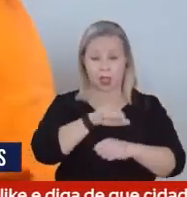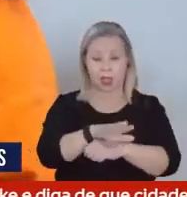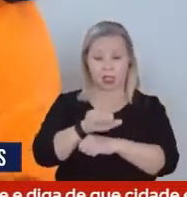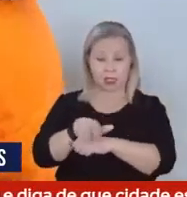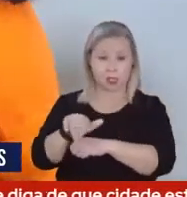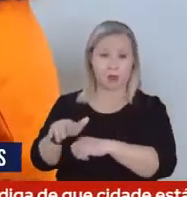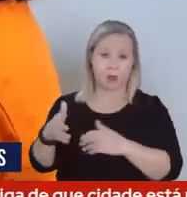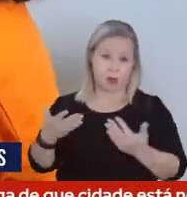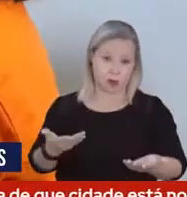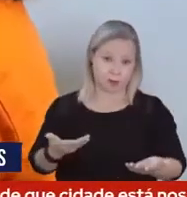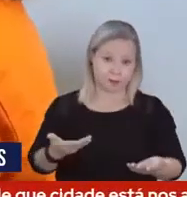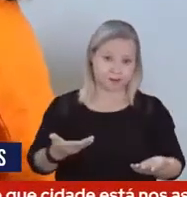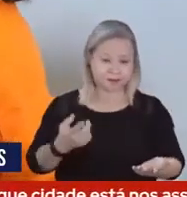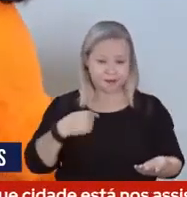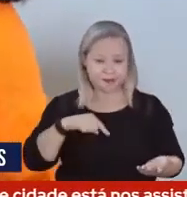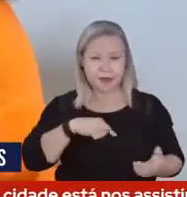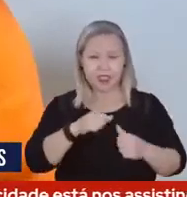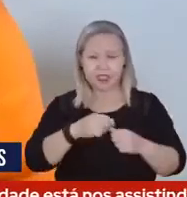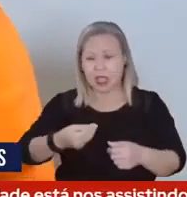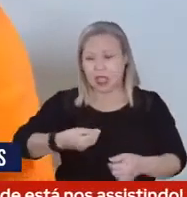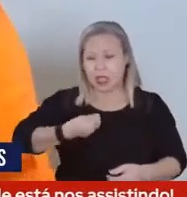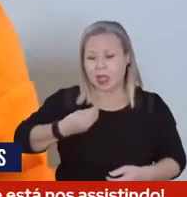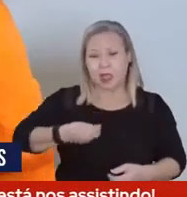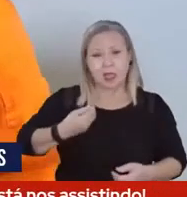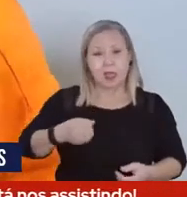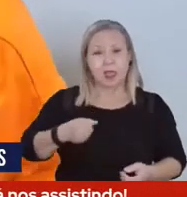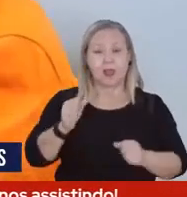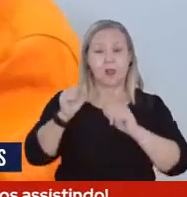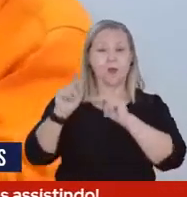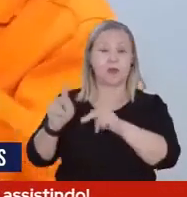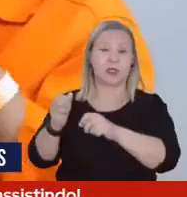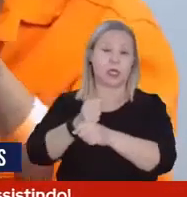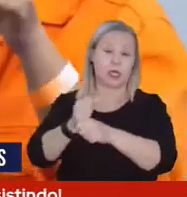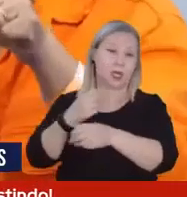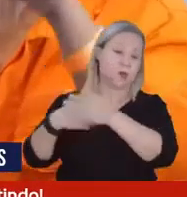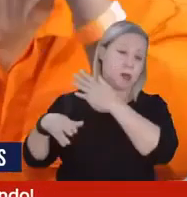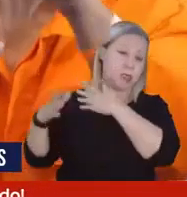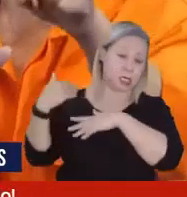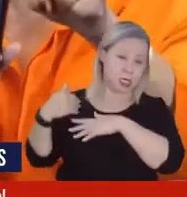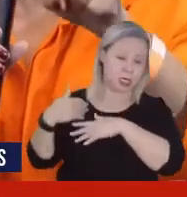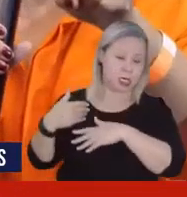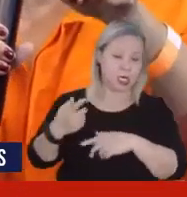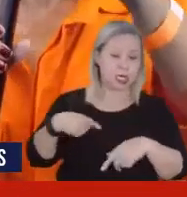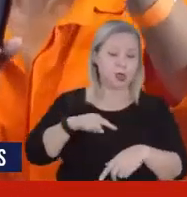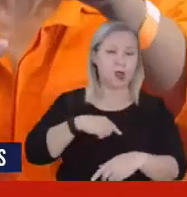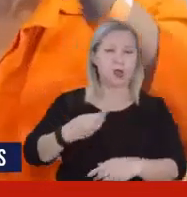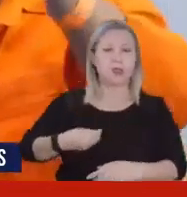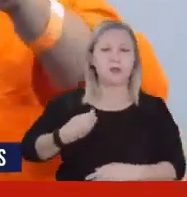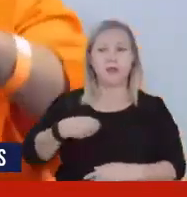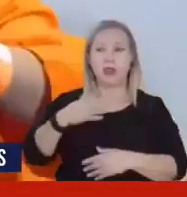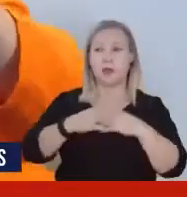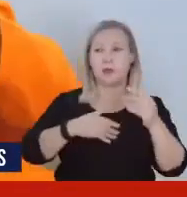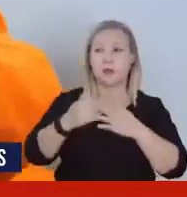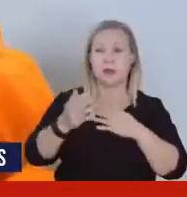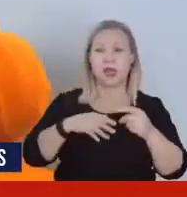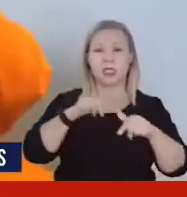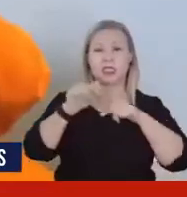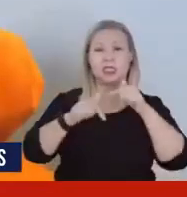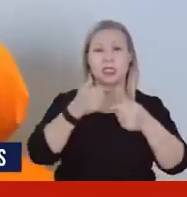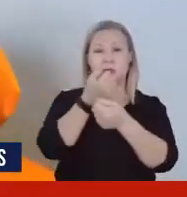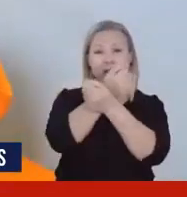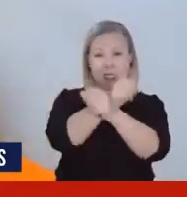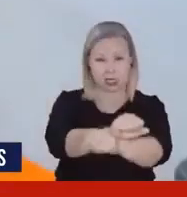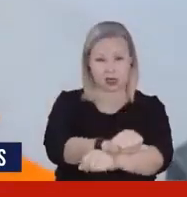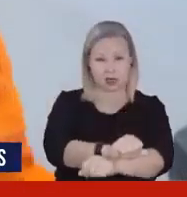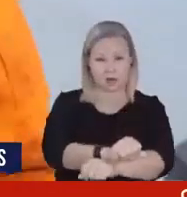está vivendo lá, eu já me aposentei no ano passado, mas a gente está vivendo prática de trabalho escravo. Vou falar aqui bem, prática